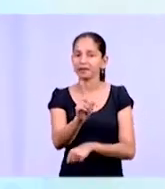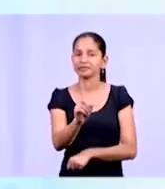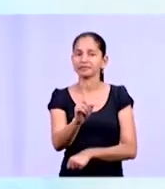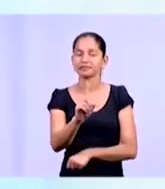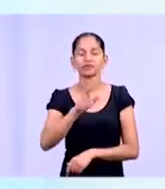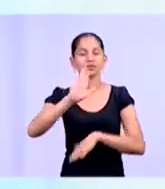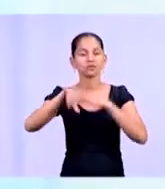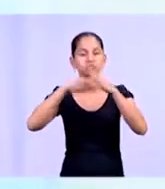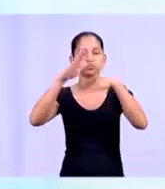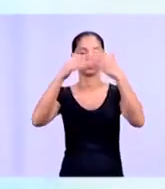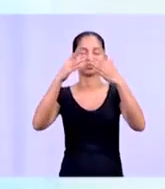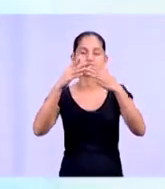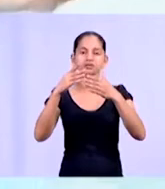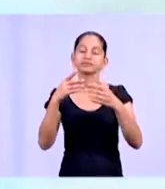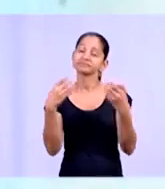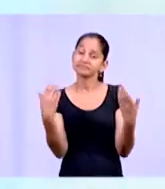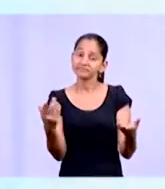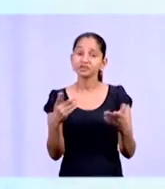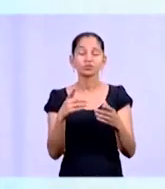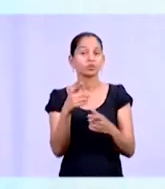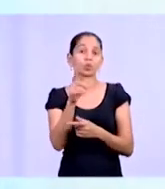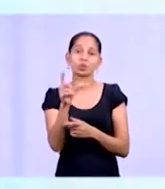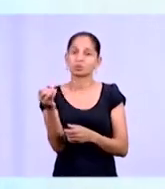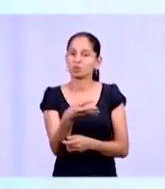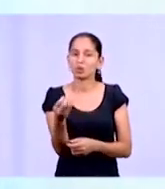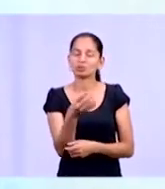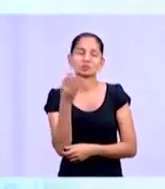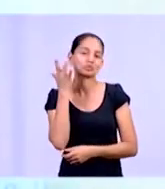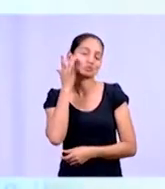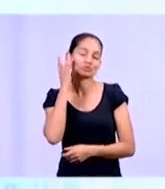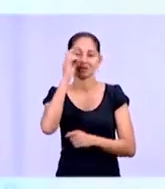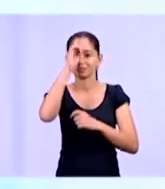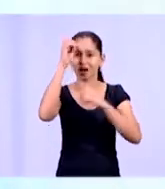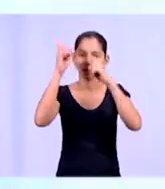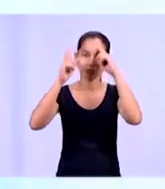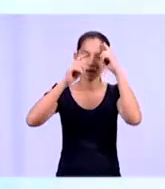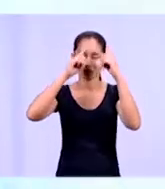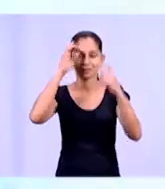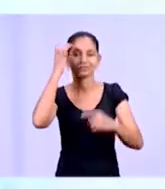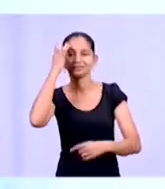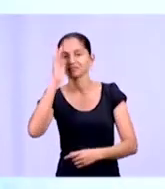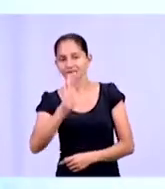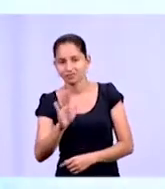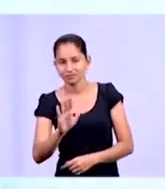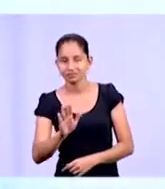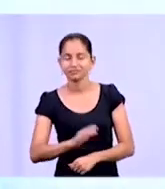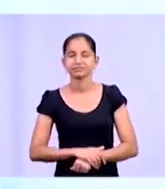wearables, ou computadores de vestir. Qual é o próximo? A gente tem muitas ideias aí.